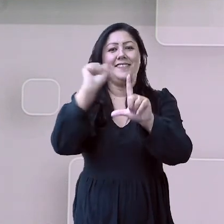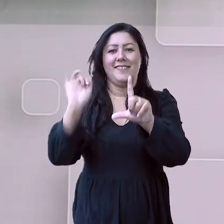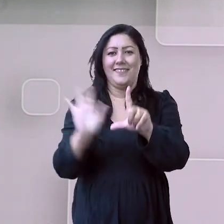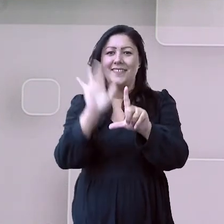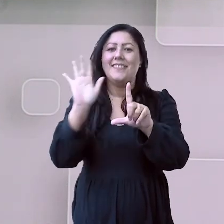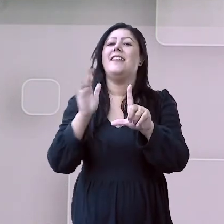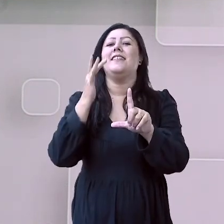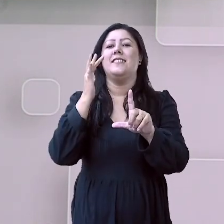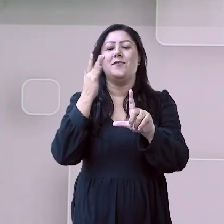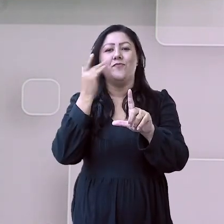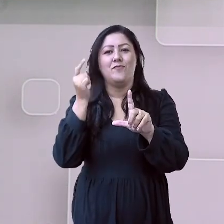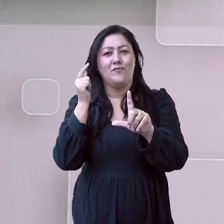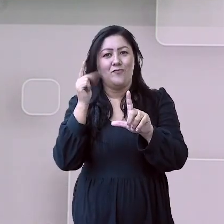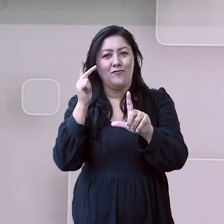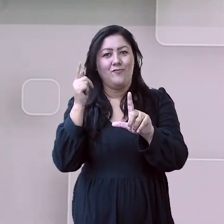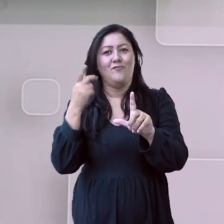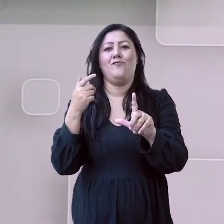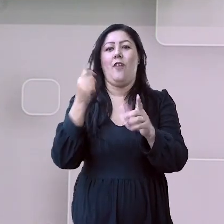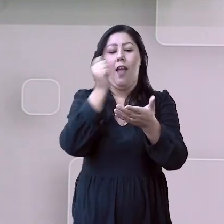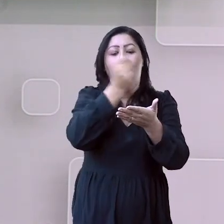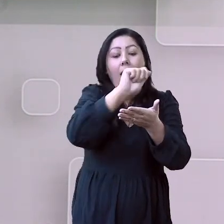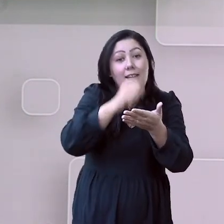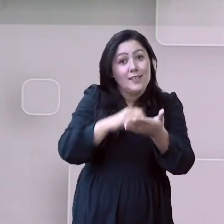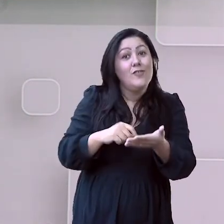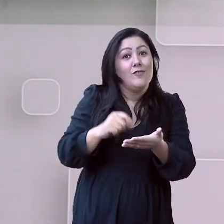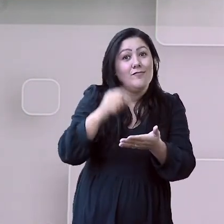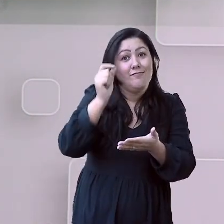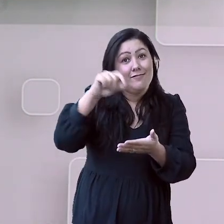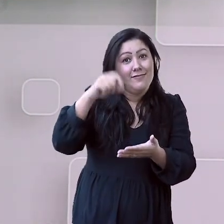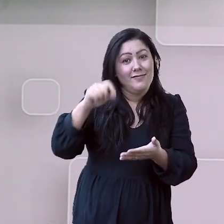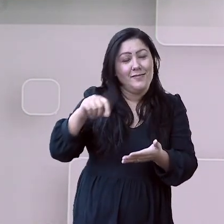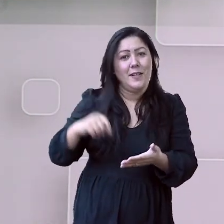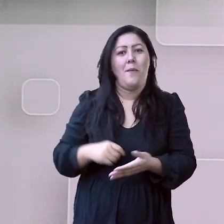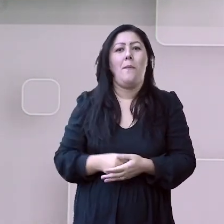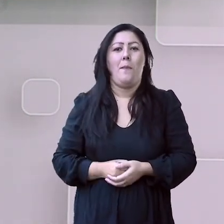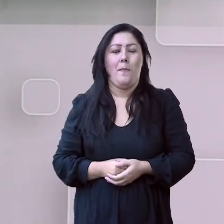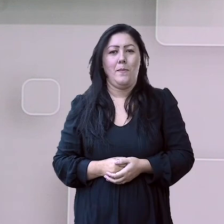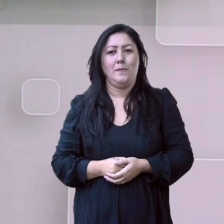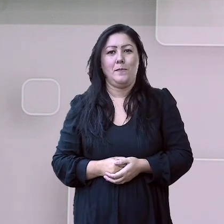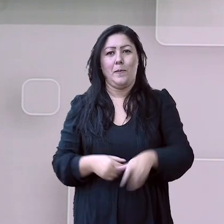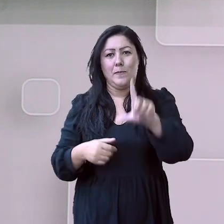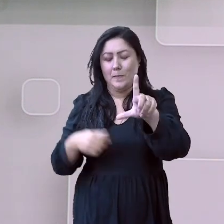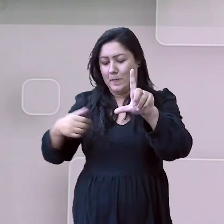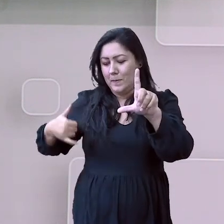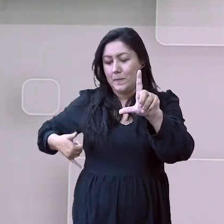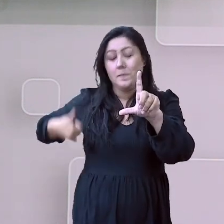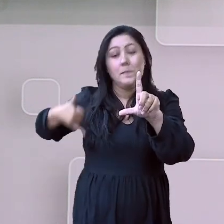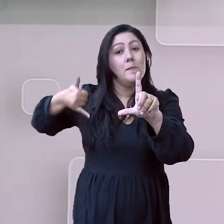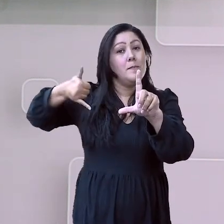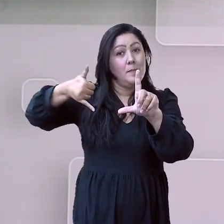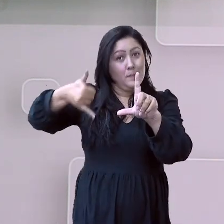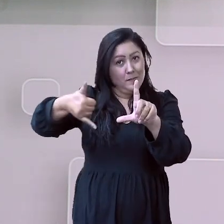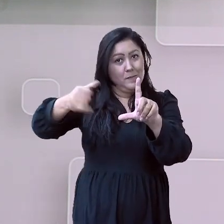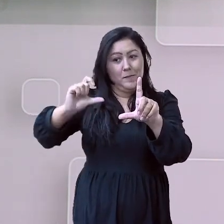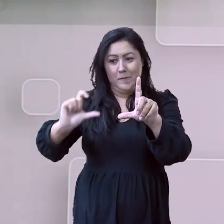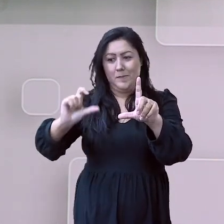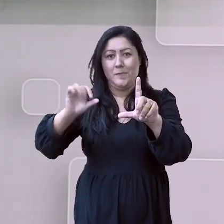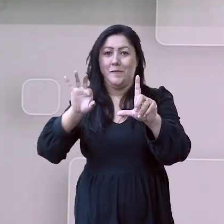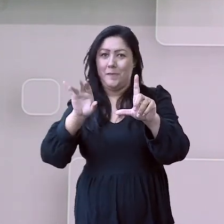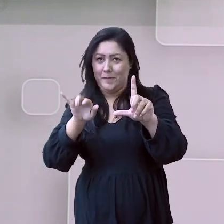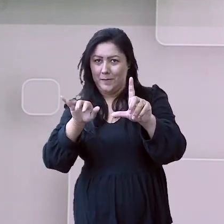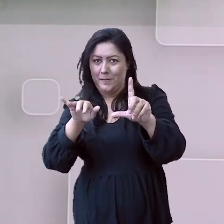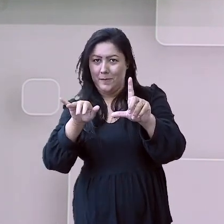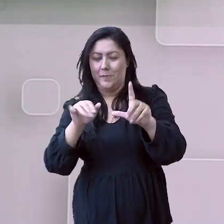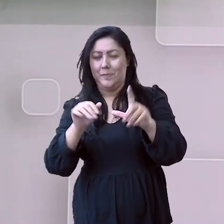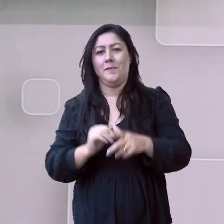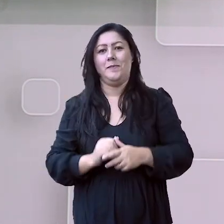plataforma, faça as atividades. Para isso, basta que você aponte a câmera do seu celular para a imagem que aparece aí